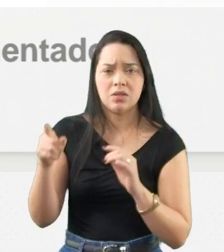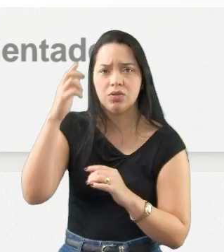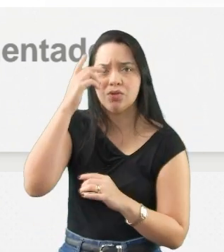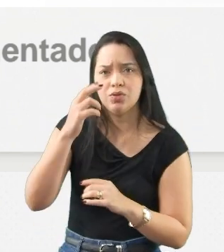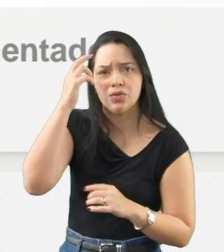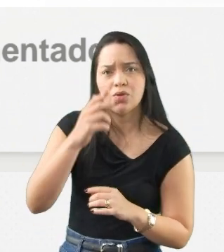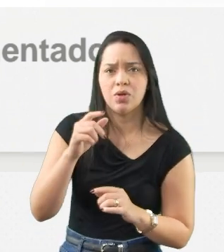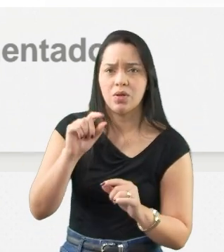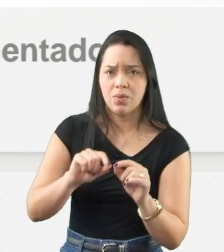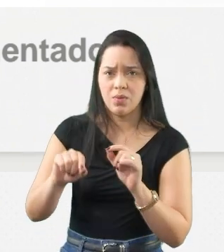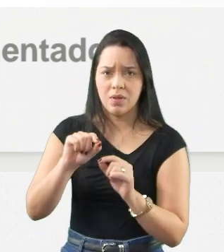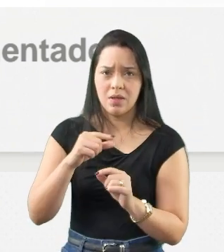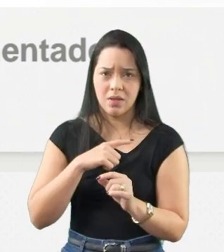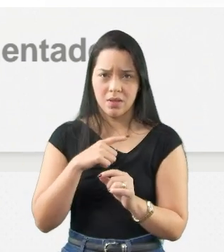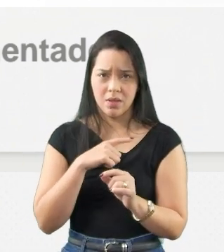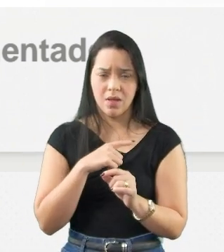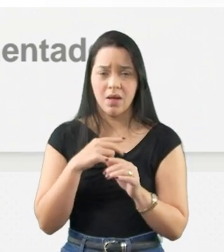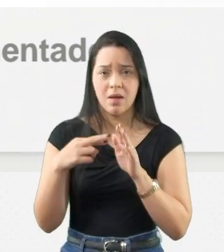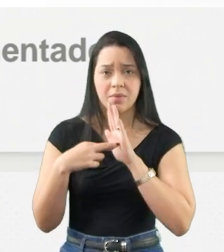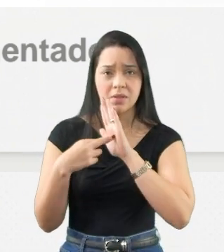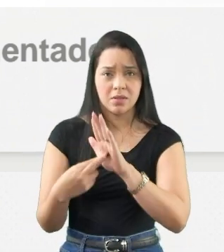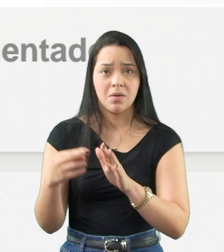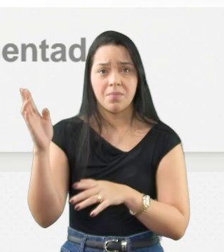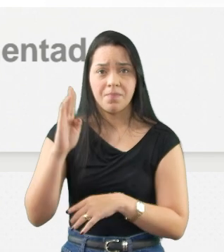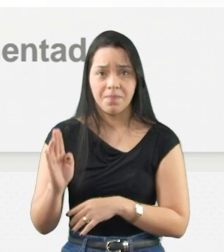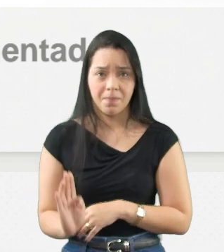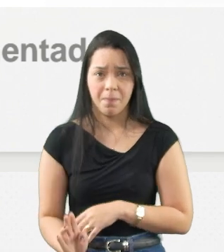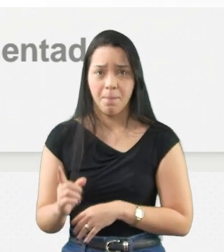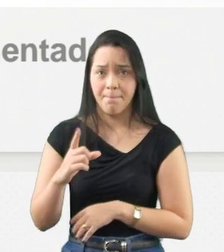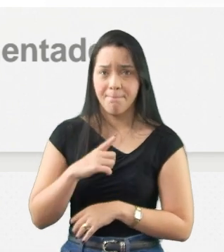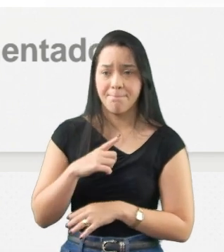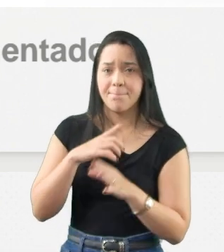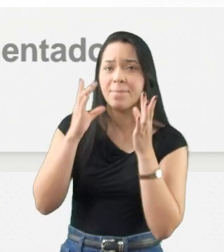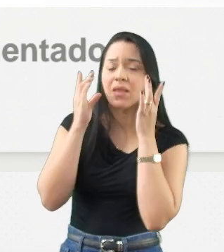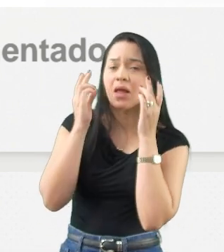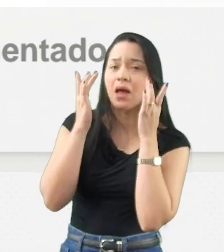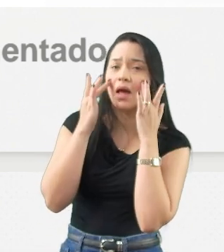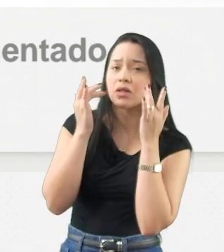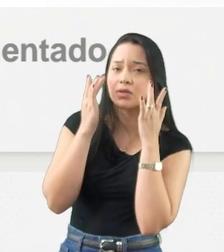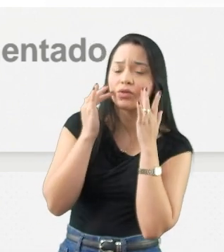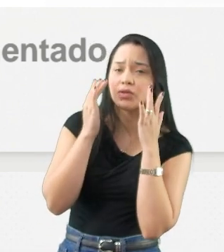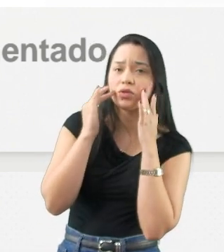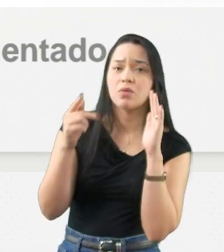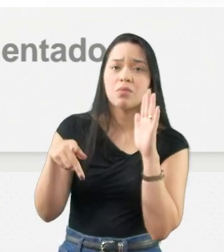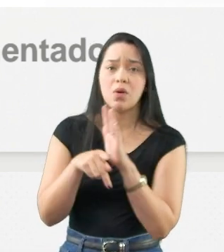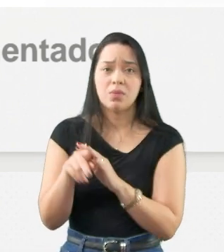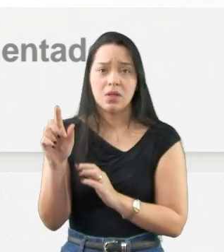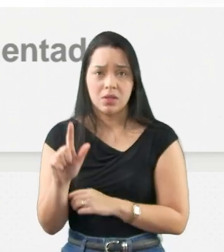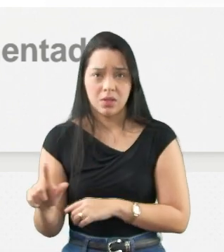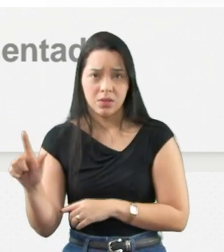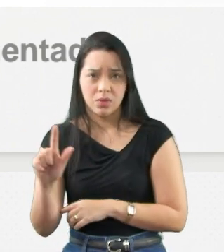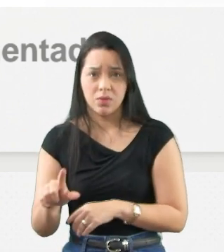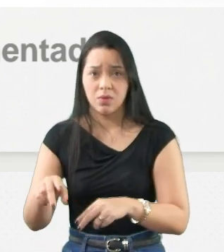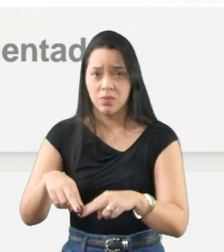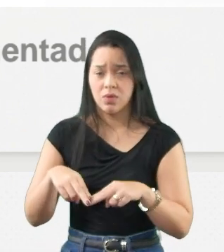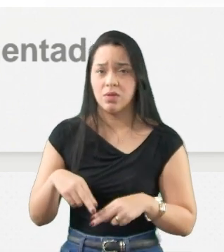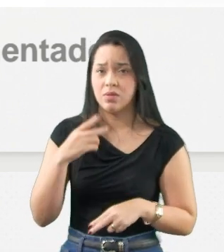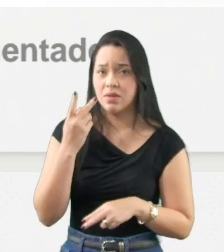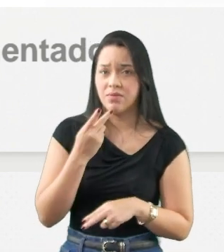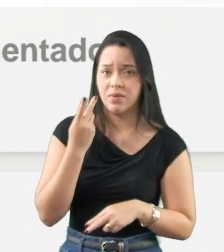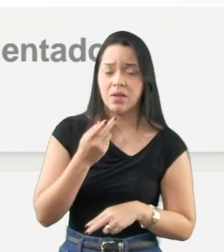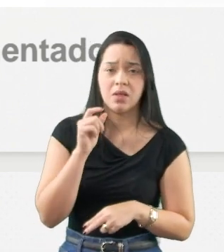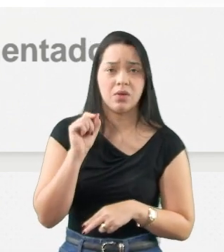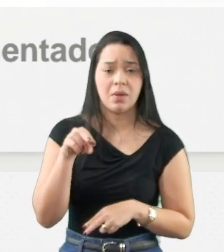de representar a identidade brasileira por um viés artístico, né, por um viés da literatura. E aí por isso que a gente fala, né, que